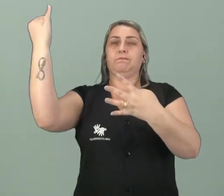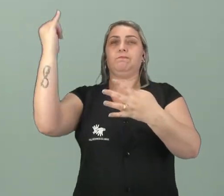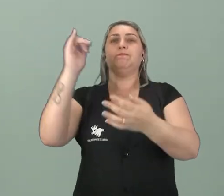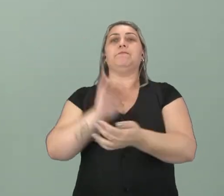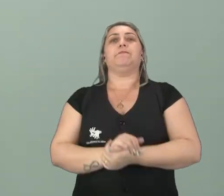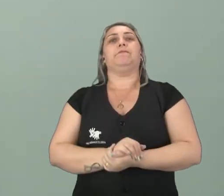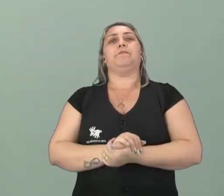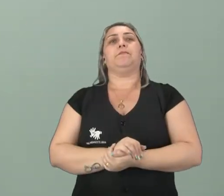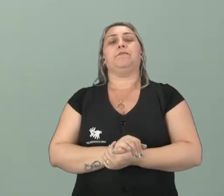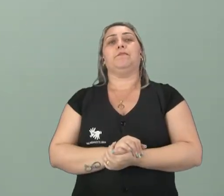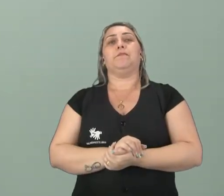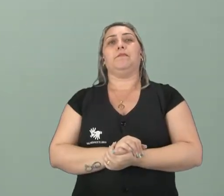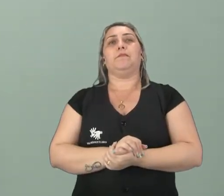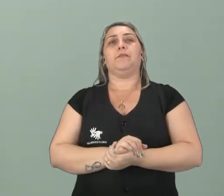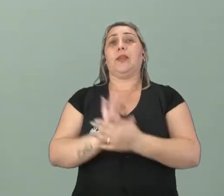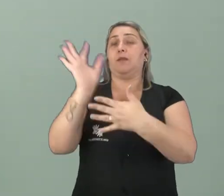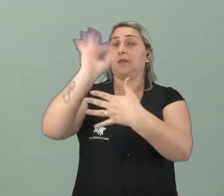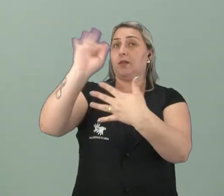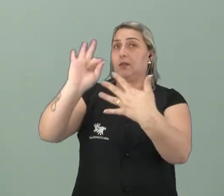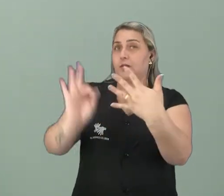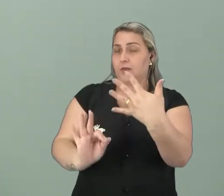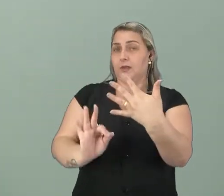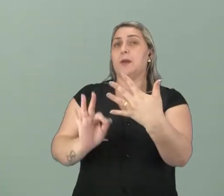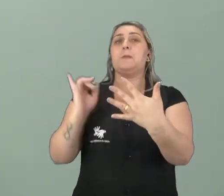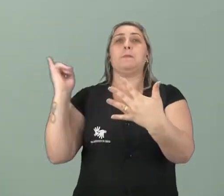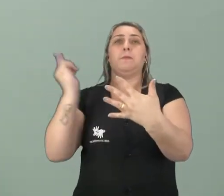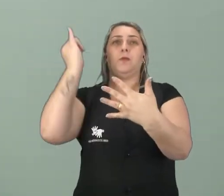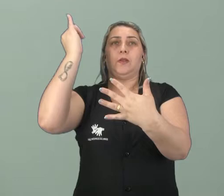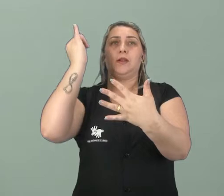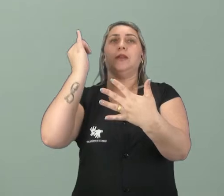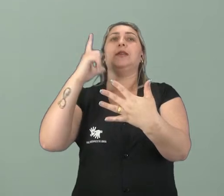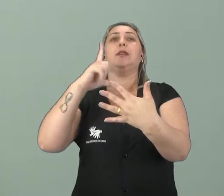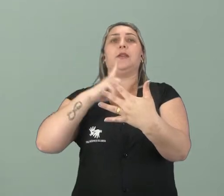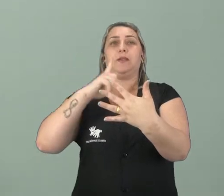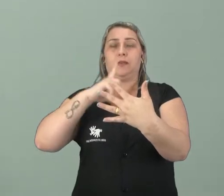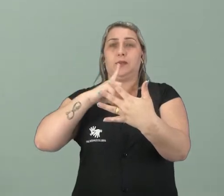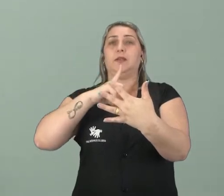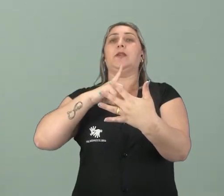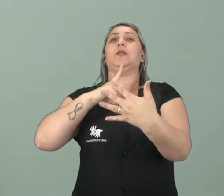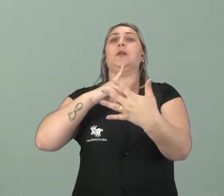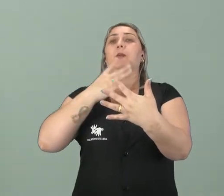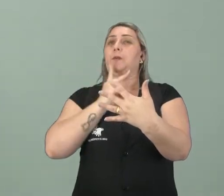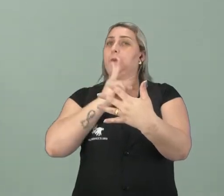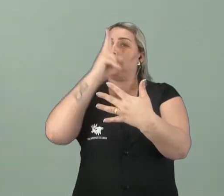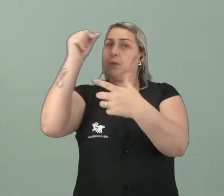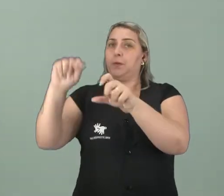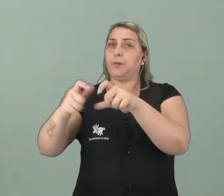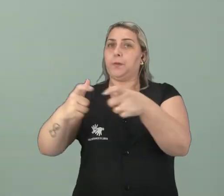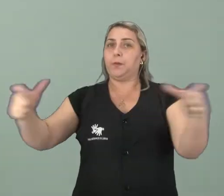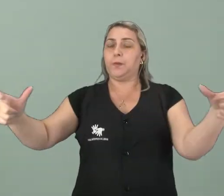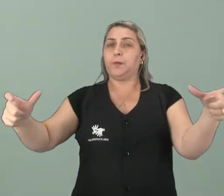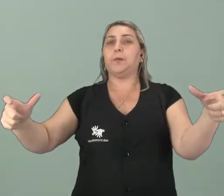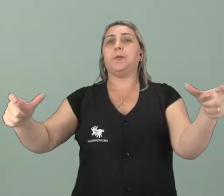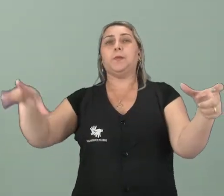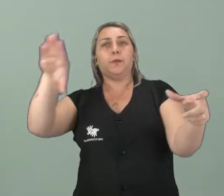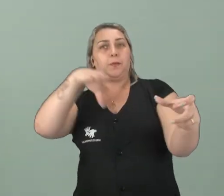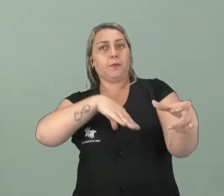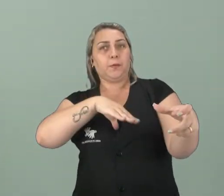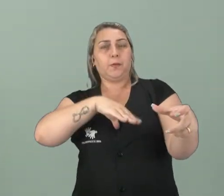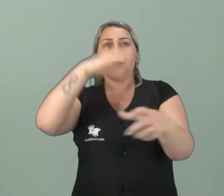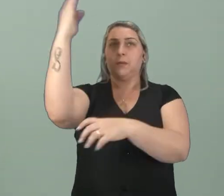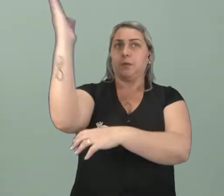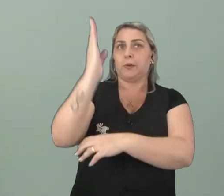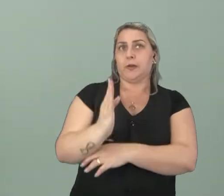isso. Então, isso aí são fatores importantes que determinaram a forte urbanização